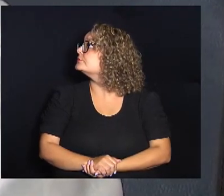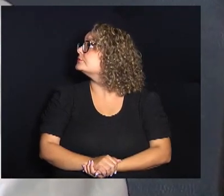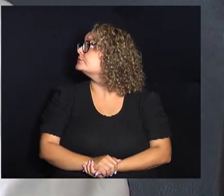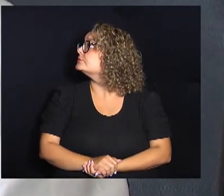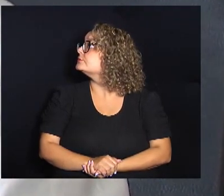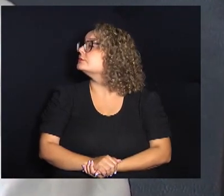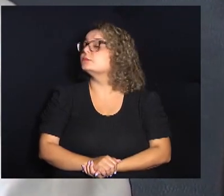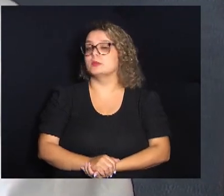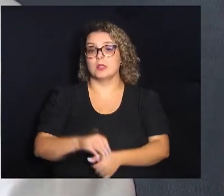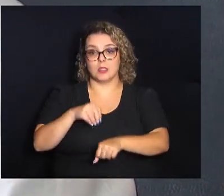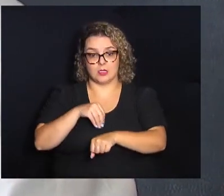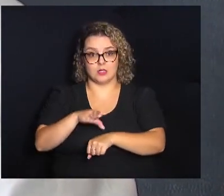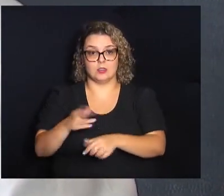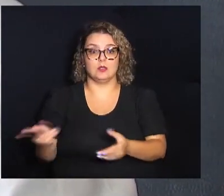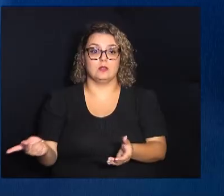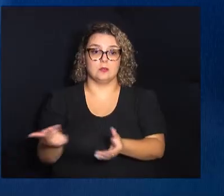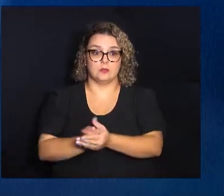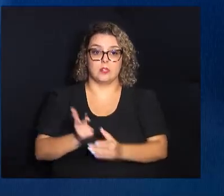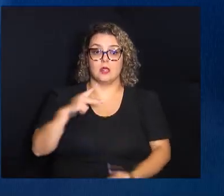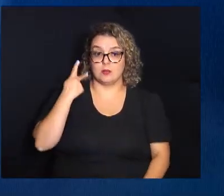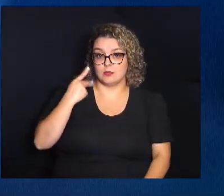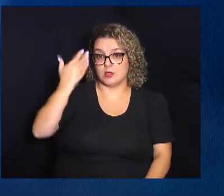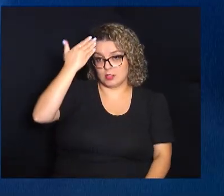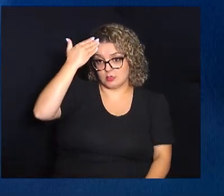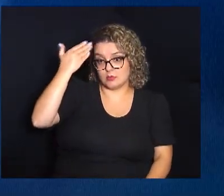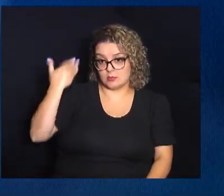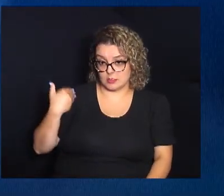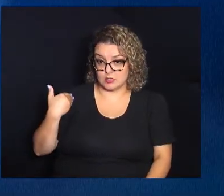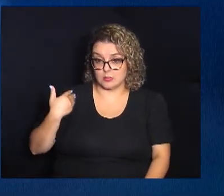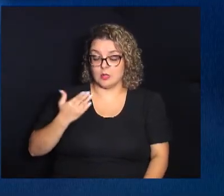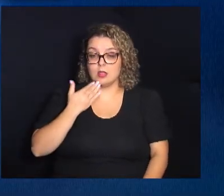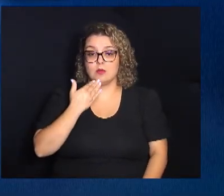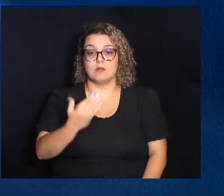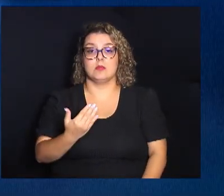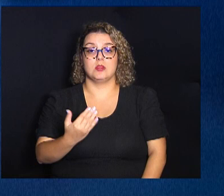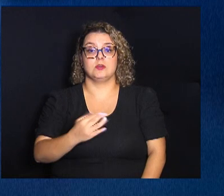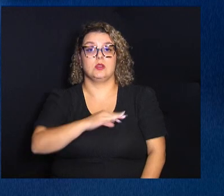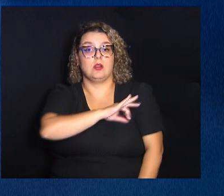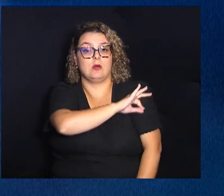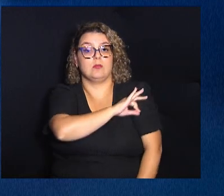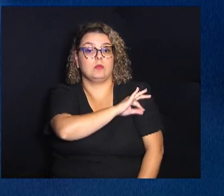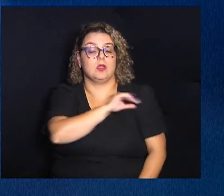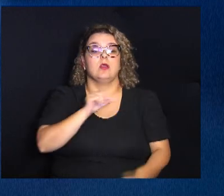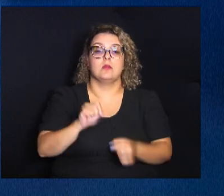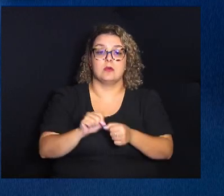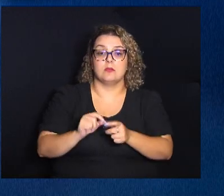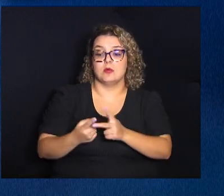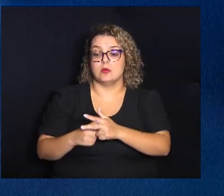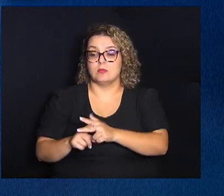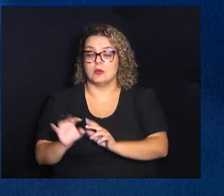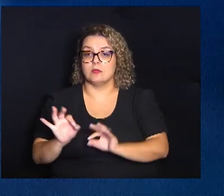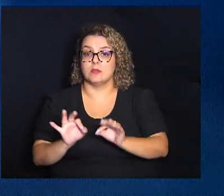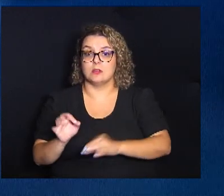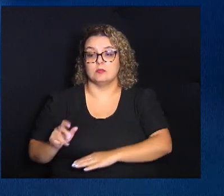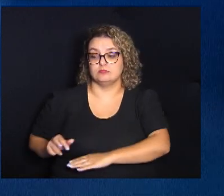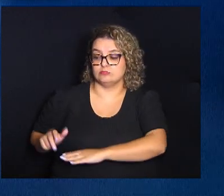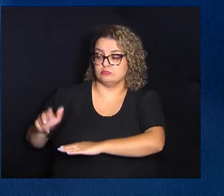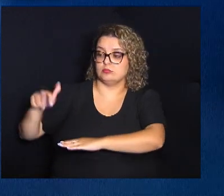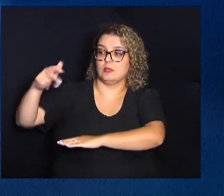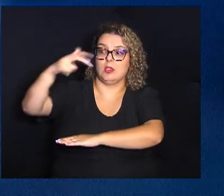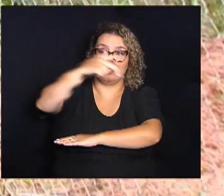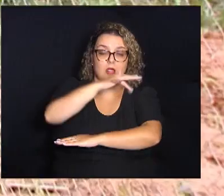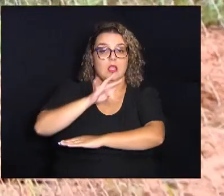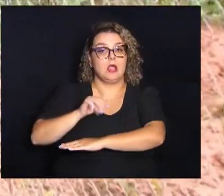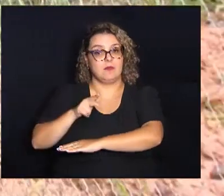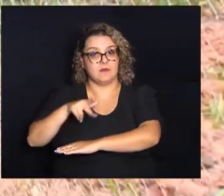A indicação protocolada pela vereadora Débora Palermo pede à prefeitura que sejam feitos reparos em uma passagem de fauna da